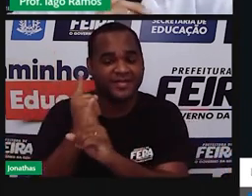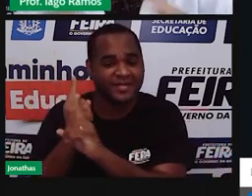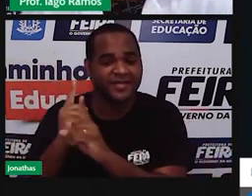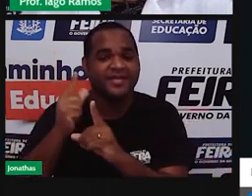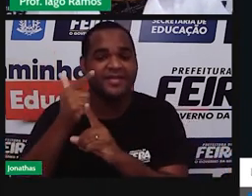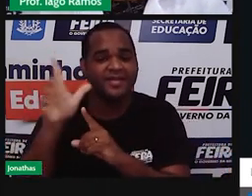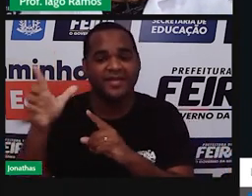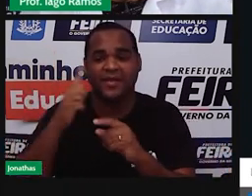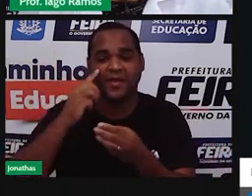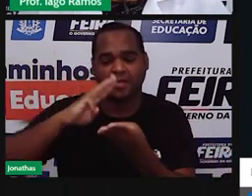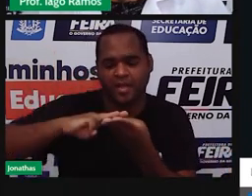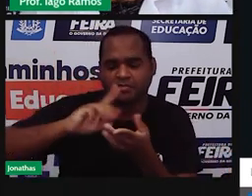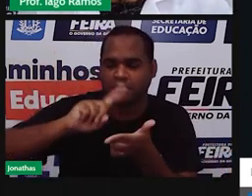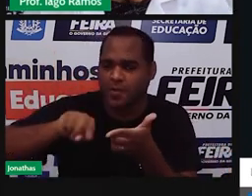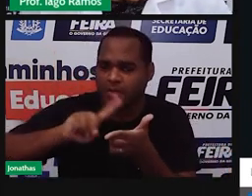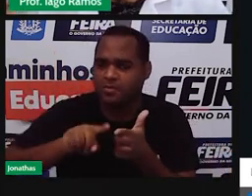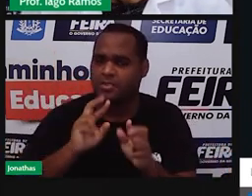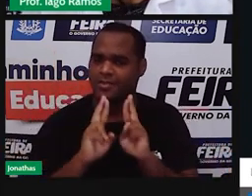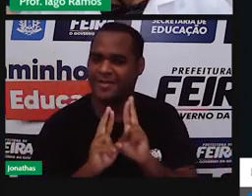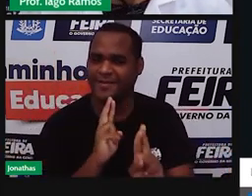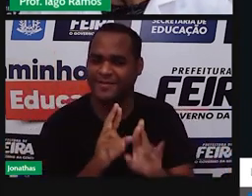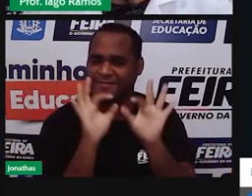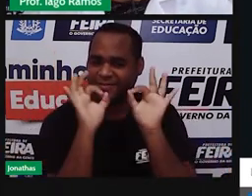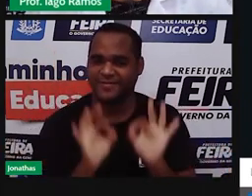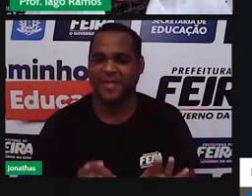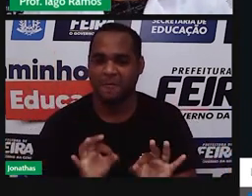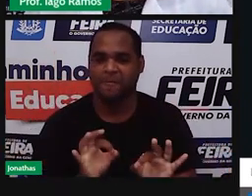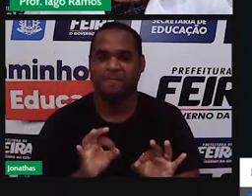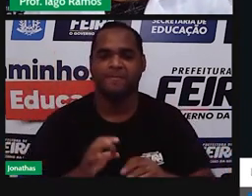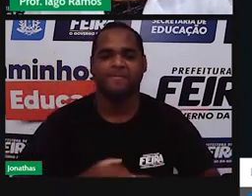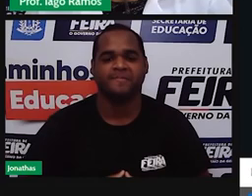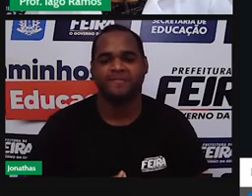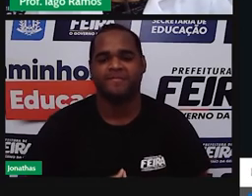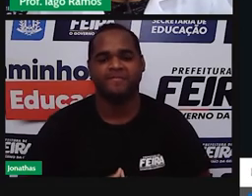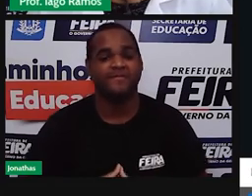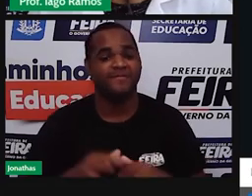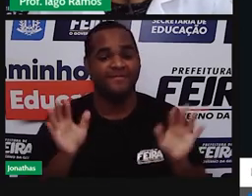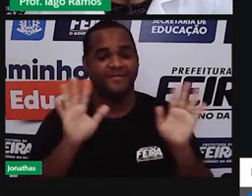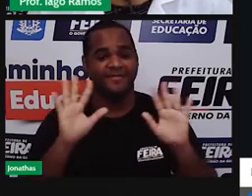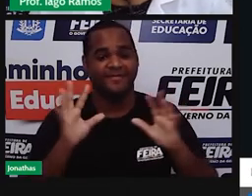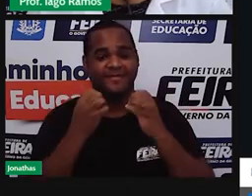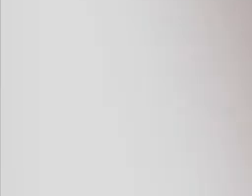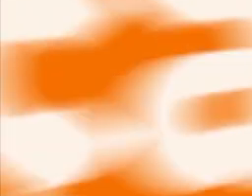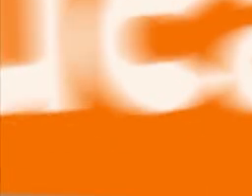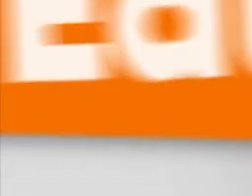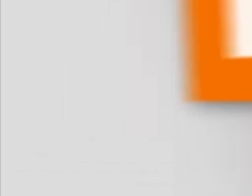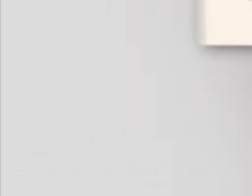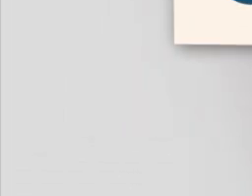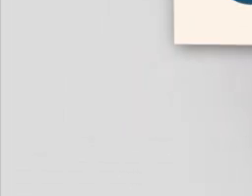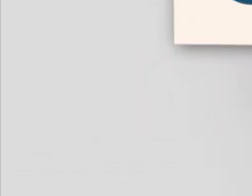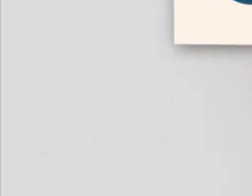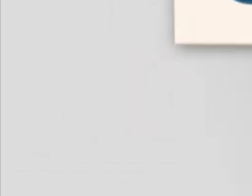esquece, matemática não é problema, matemática é solução. Valeu, bye bye.